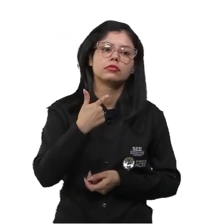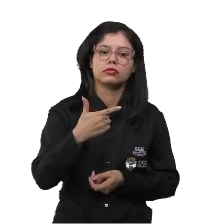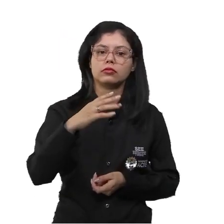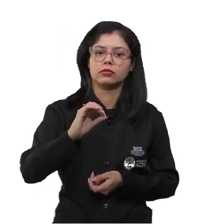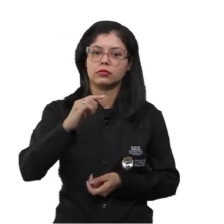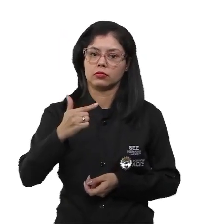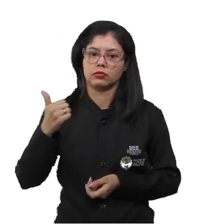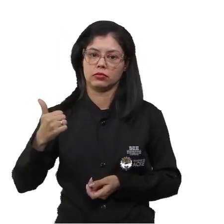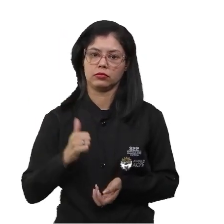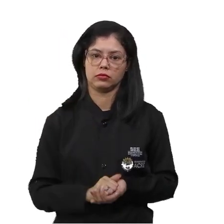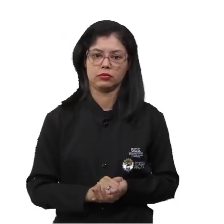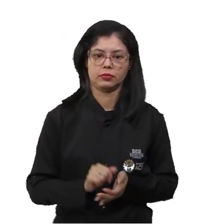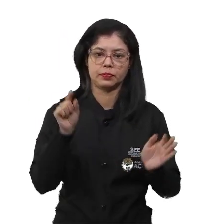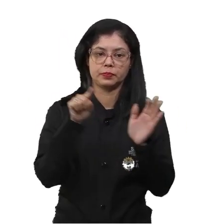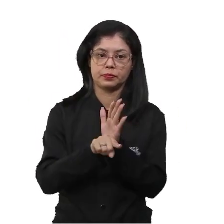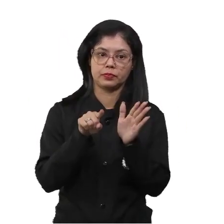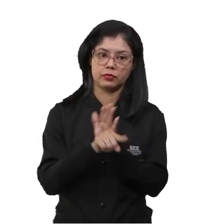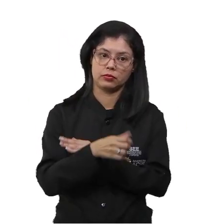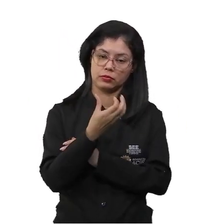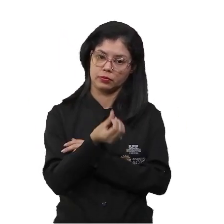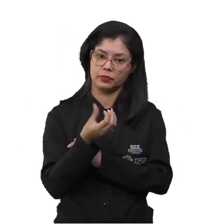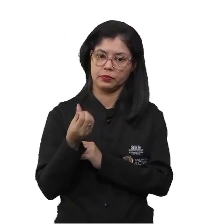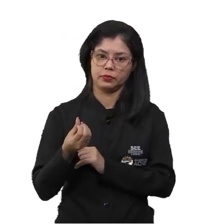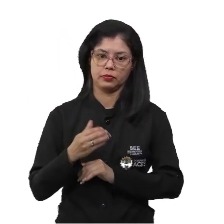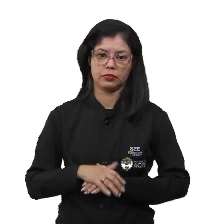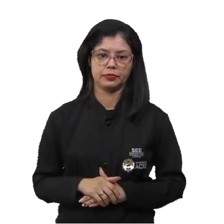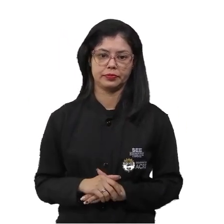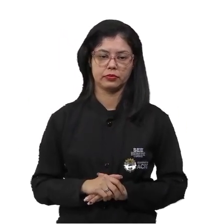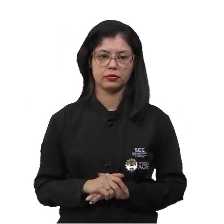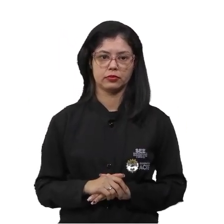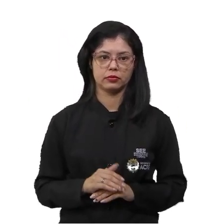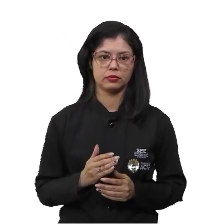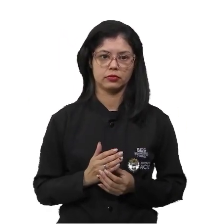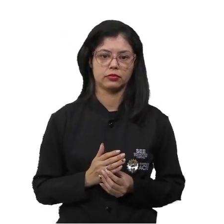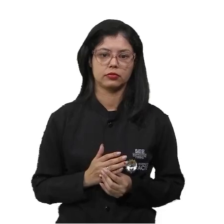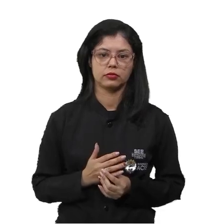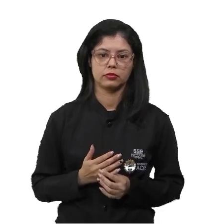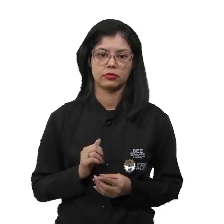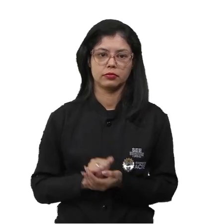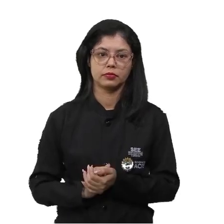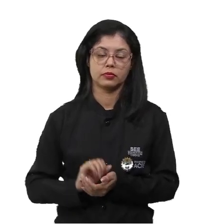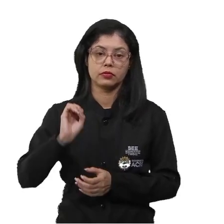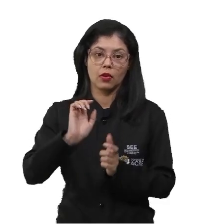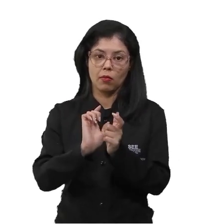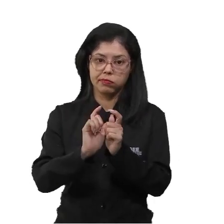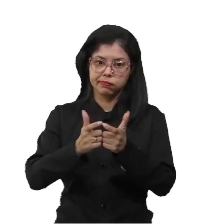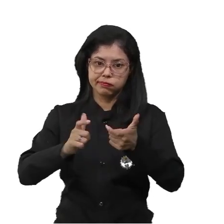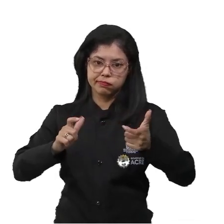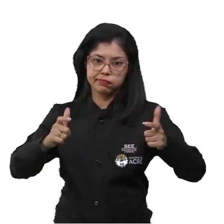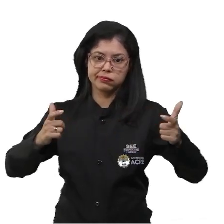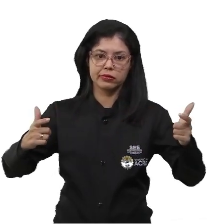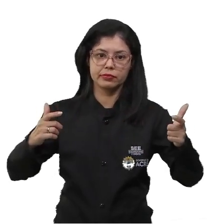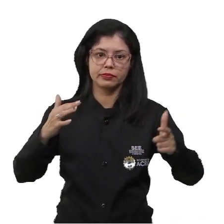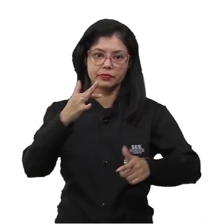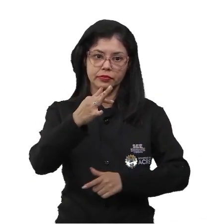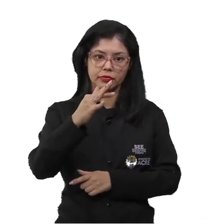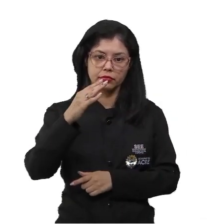2021, era a questão 66. Houve crescimento